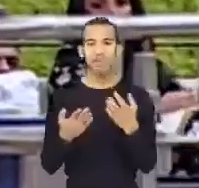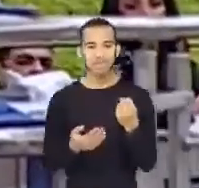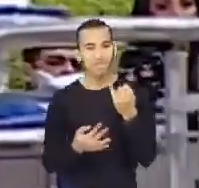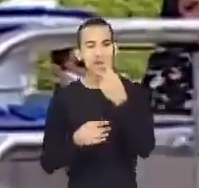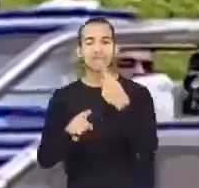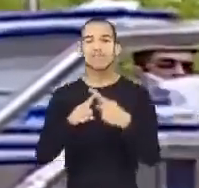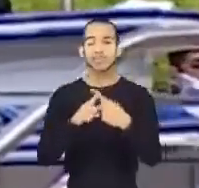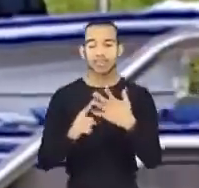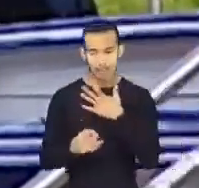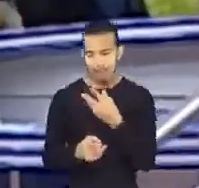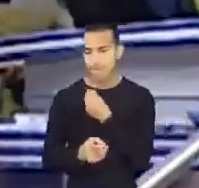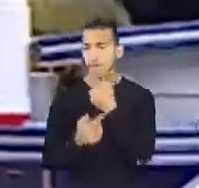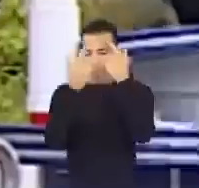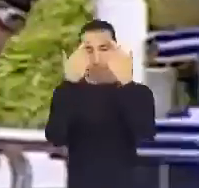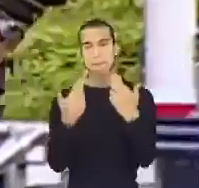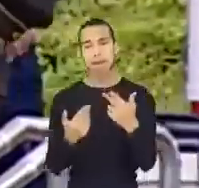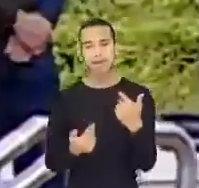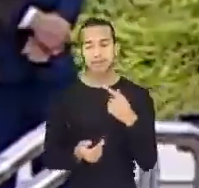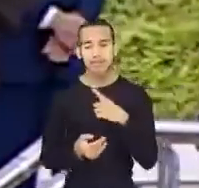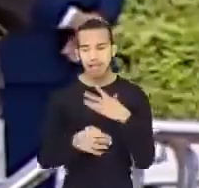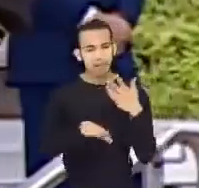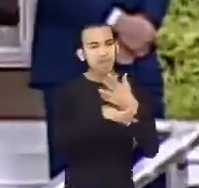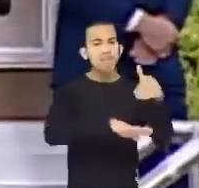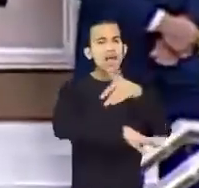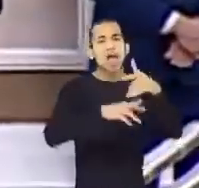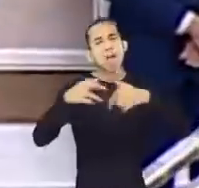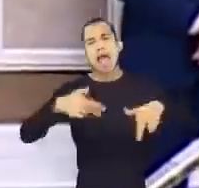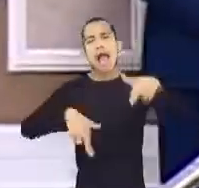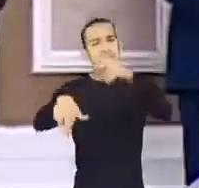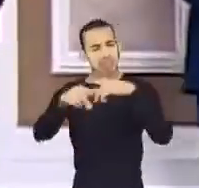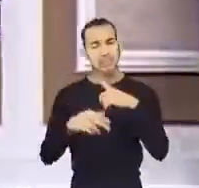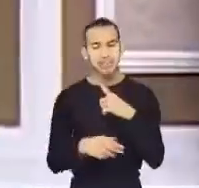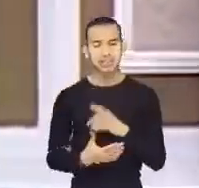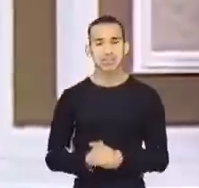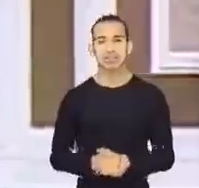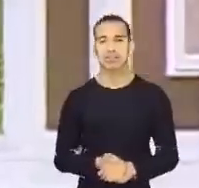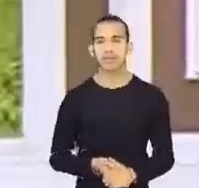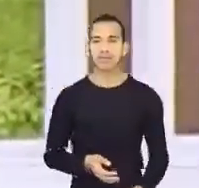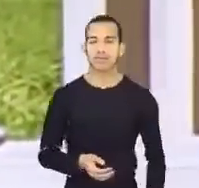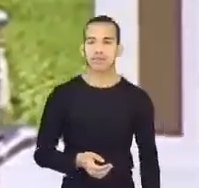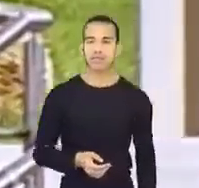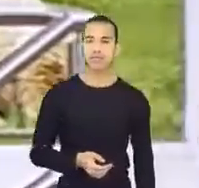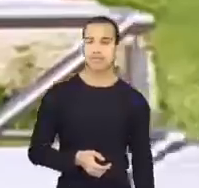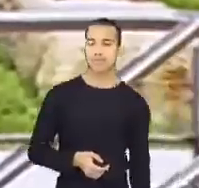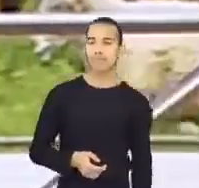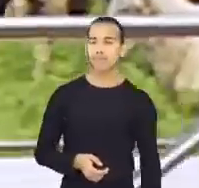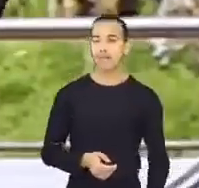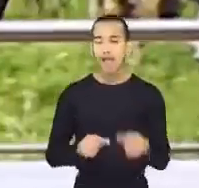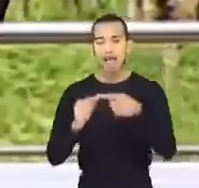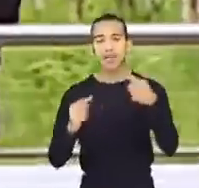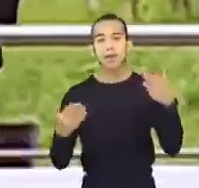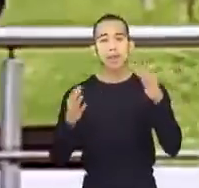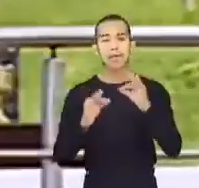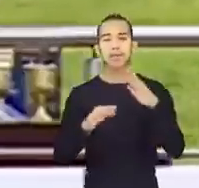Eu vivo uma vida normal. Eu ando por aí no meio da rua. Você sabia disso? Eu até contei para você, essa semana mesmo, meu